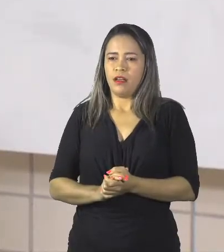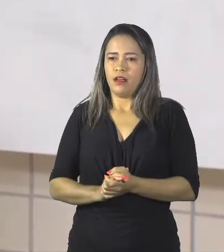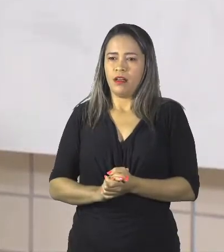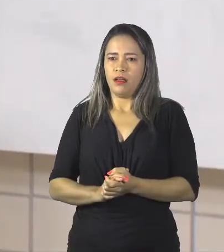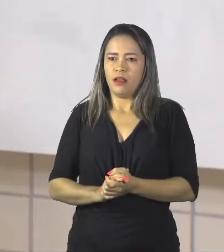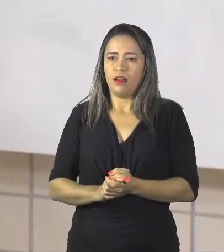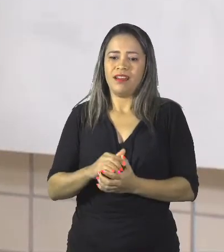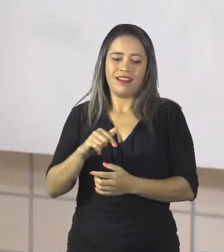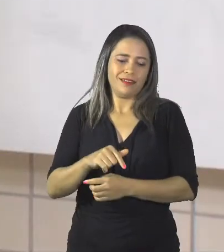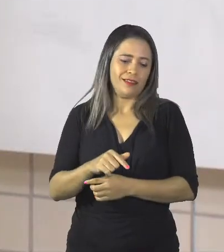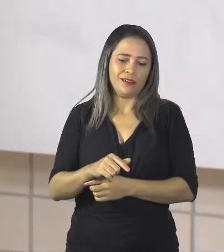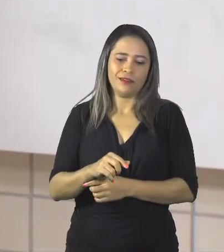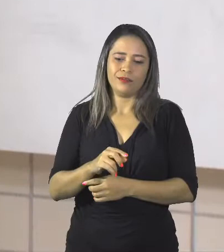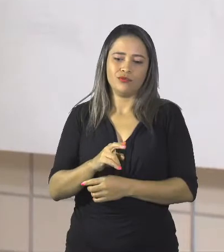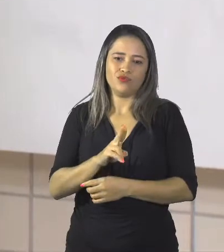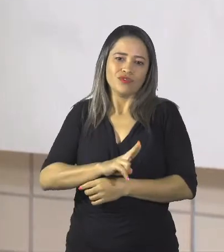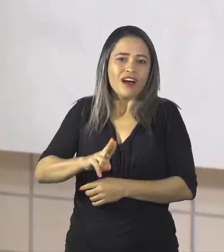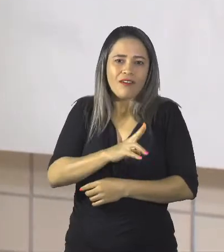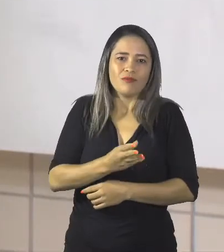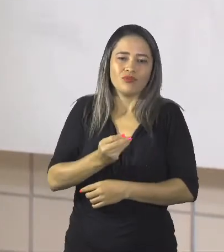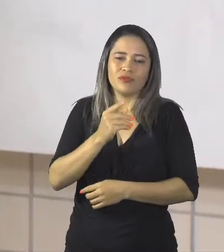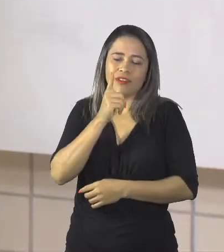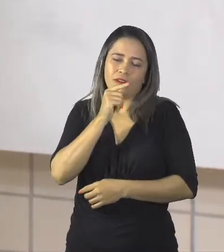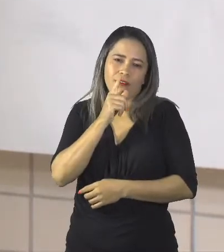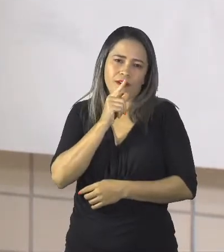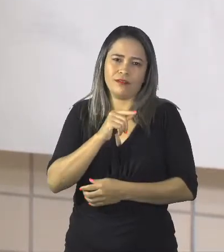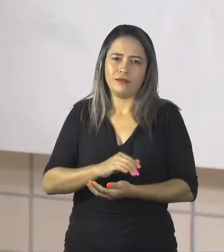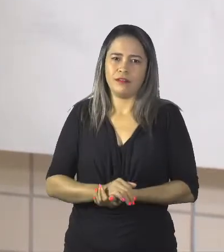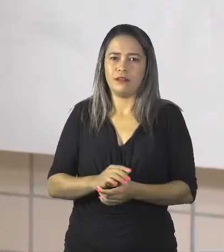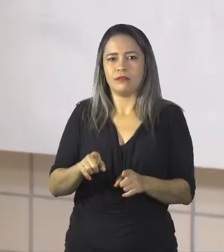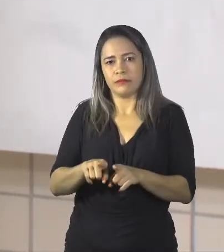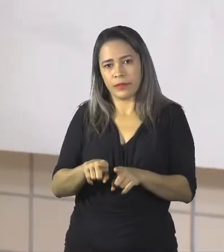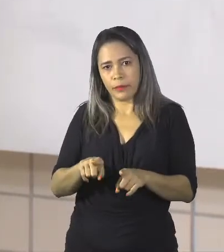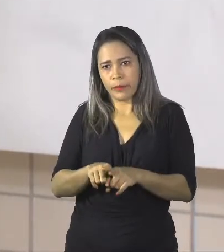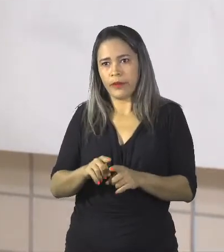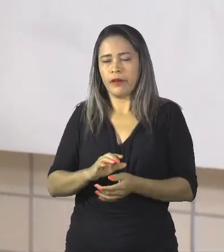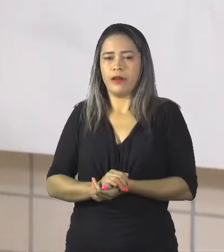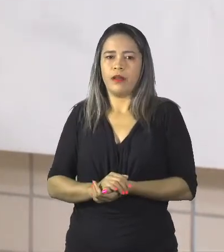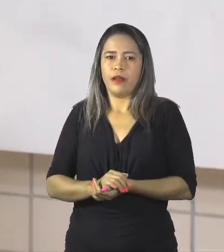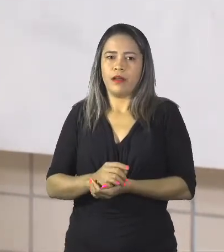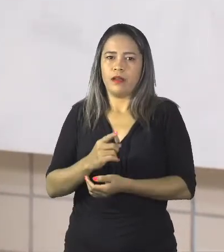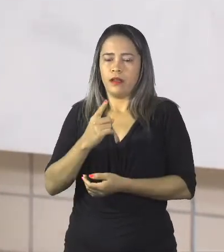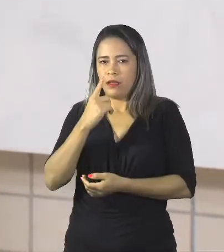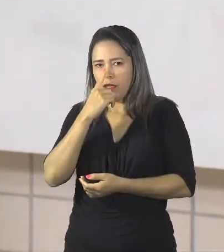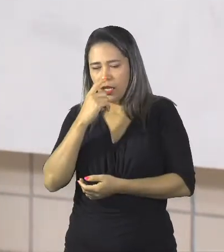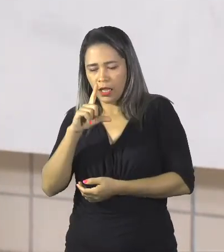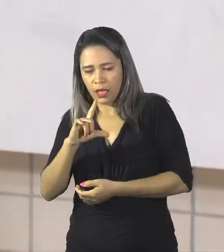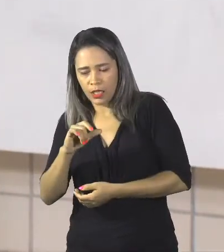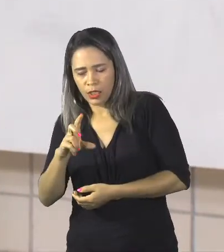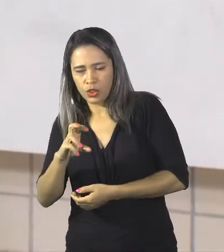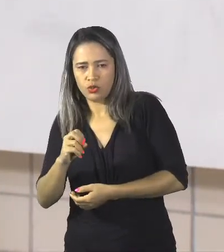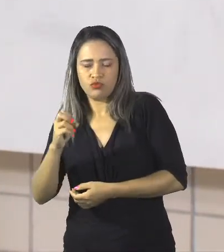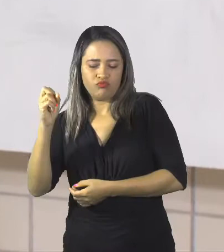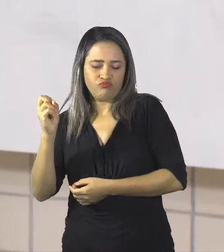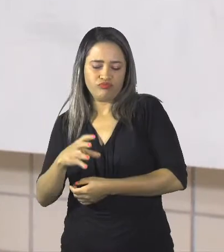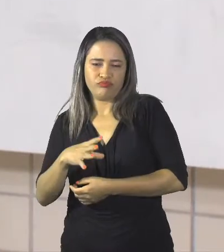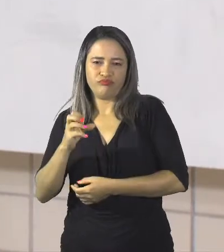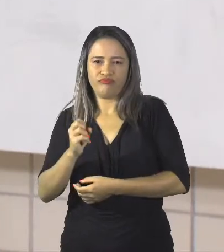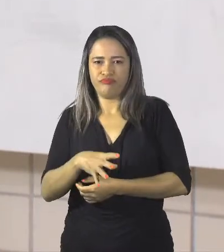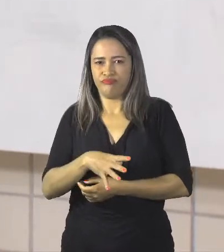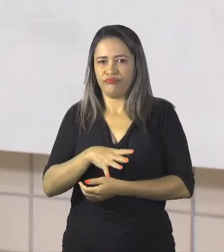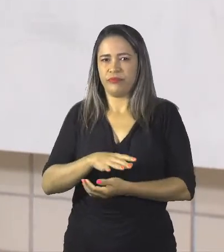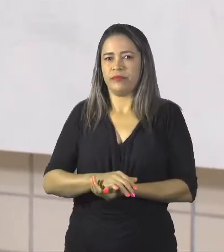da água, e também a disposição inadequada de resíduos sólidos também causou